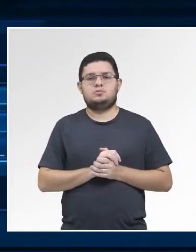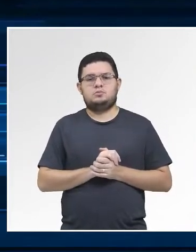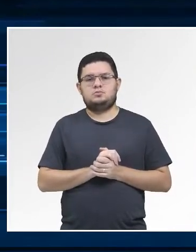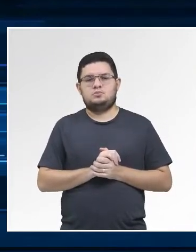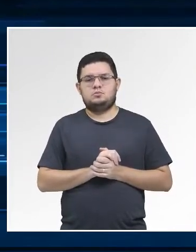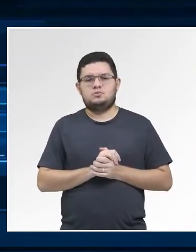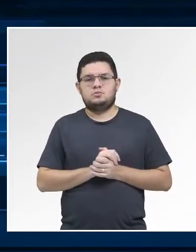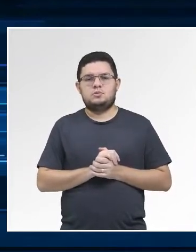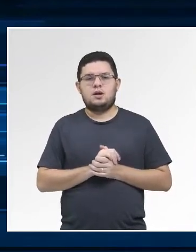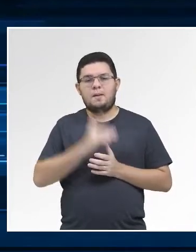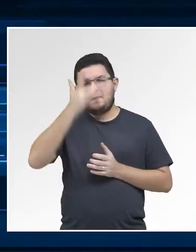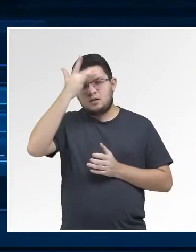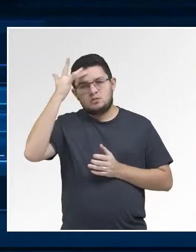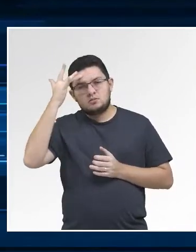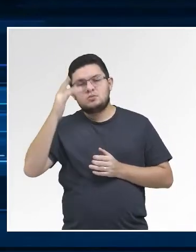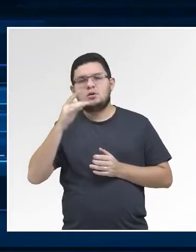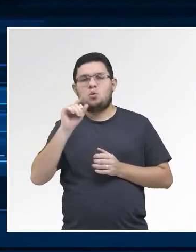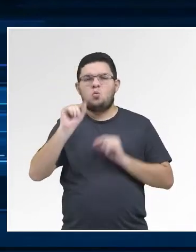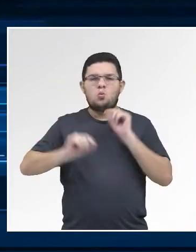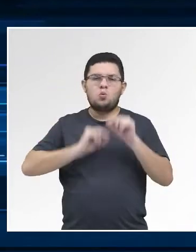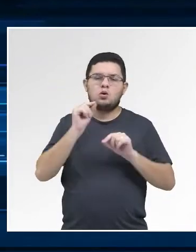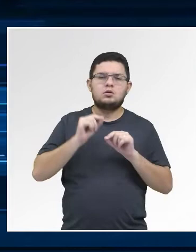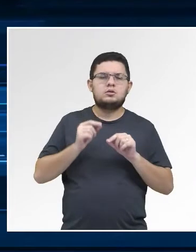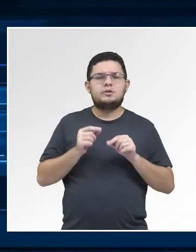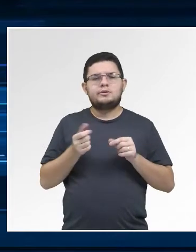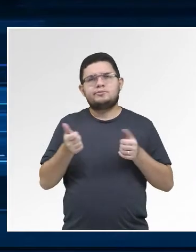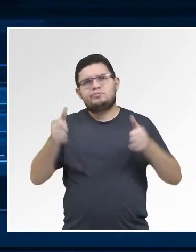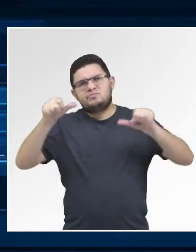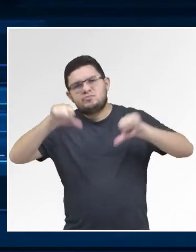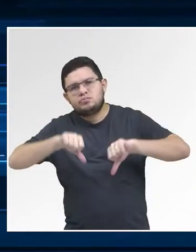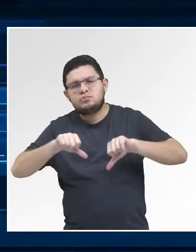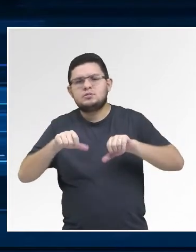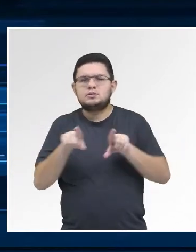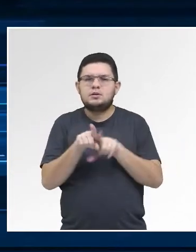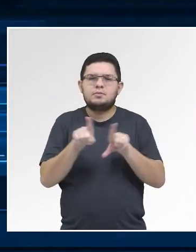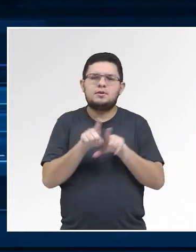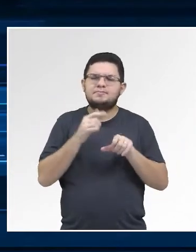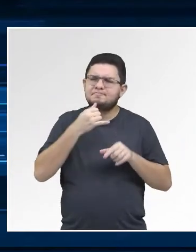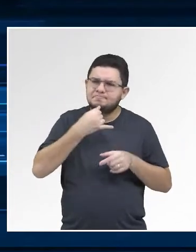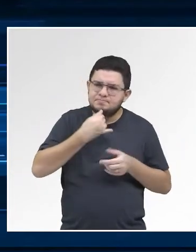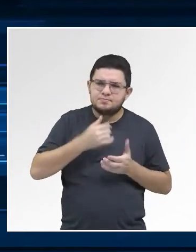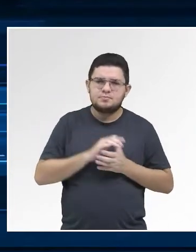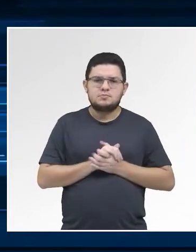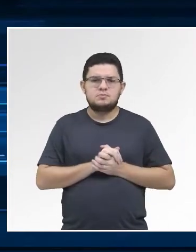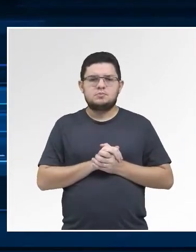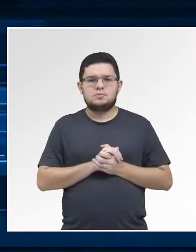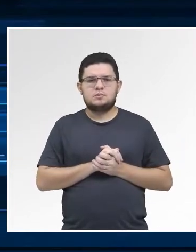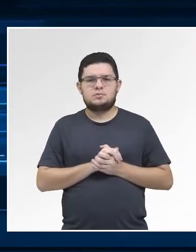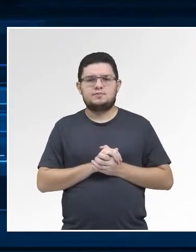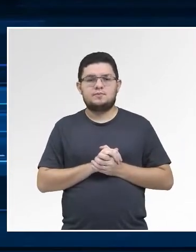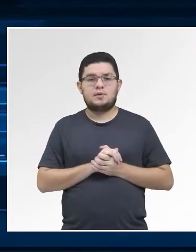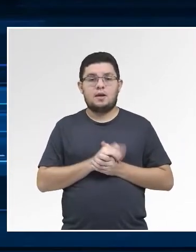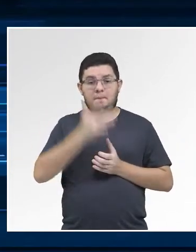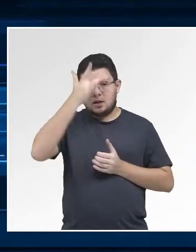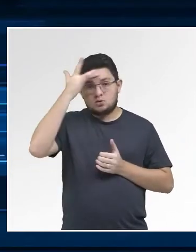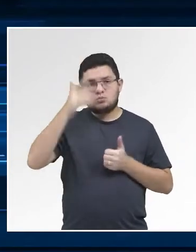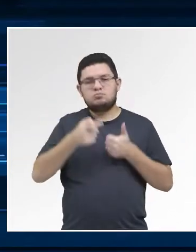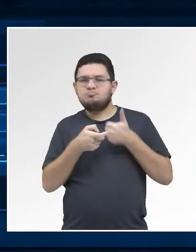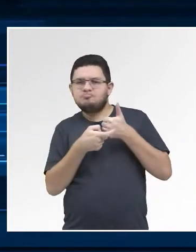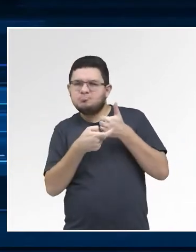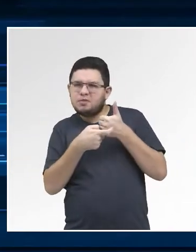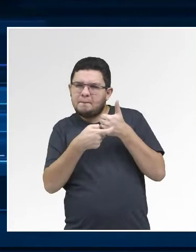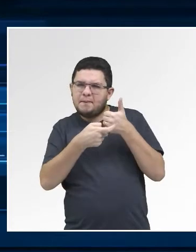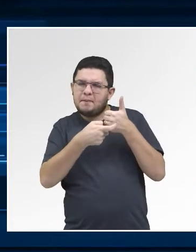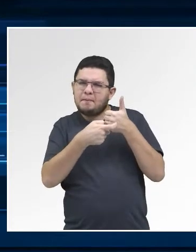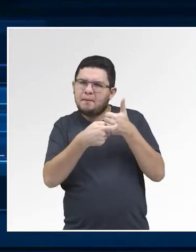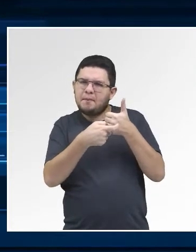Excitable, alguém que facilmente se decepciona ou se anima. Pushy, alguém que conta muita vantagem de sua